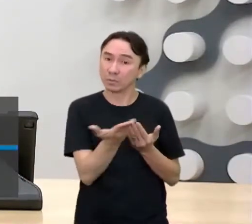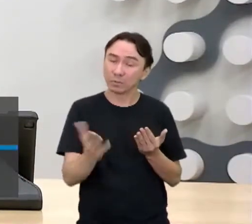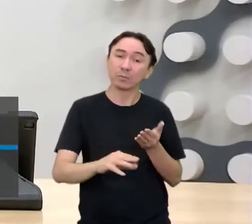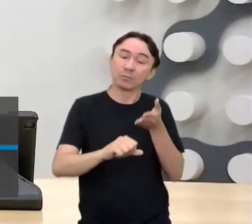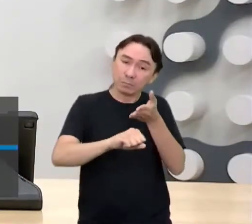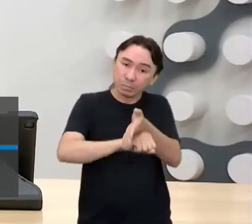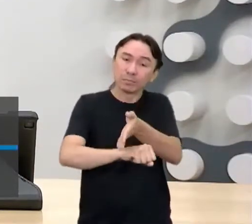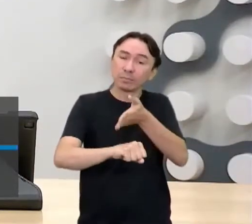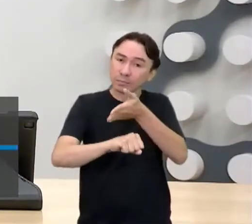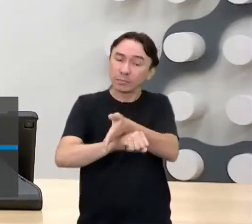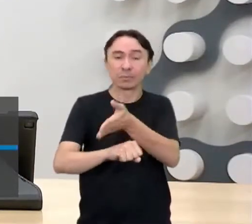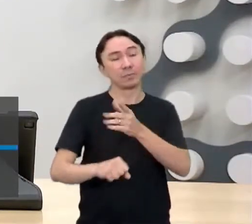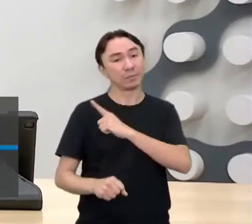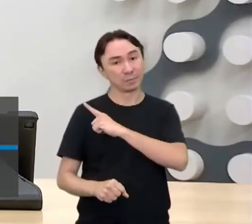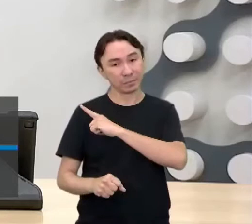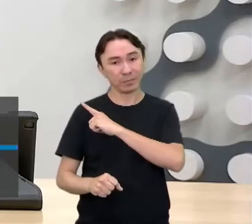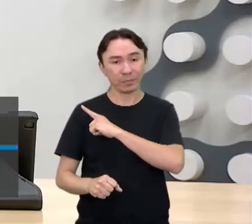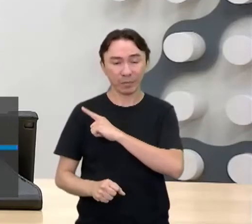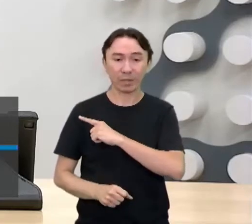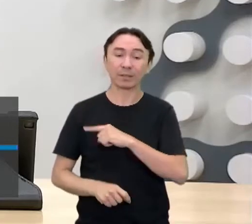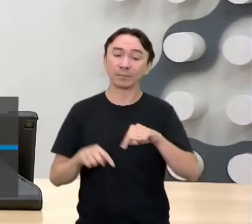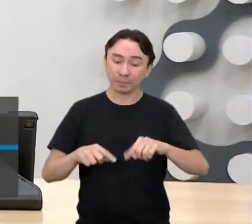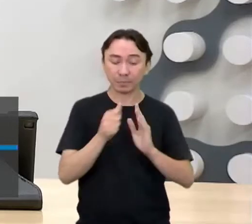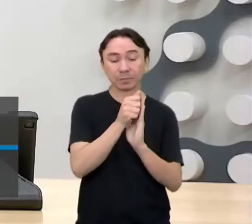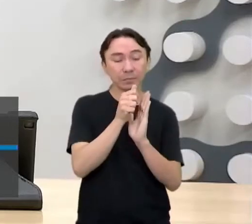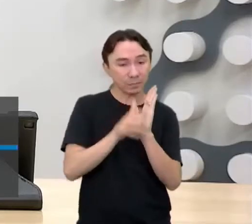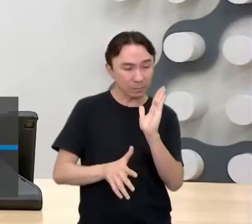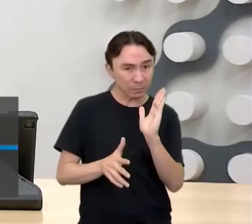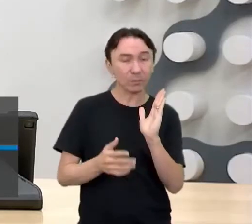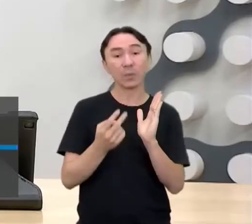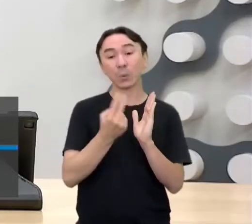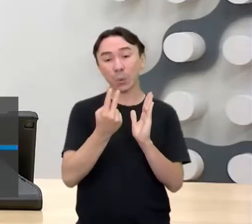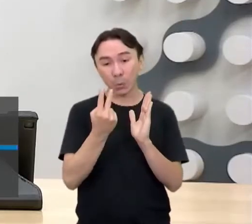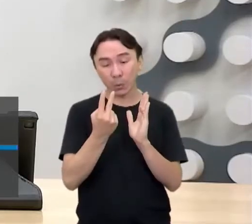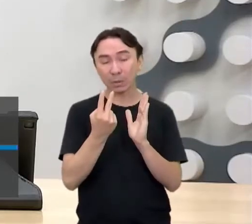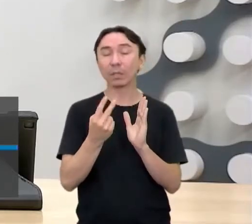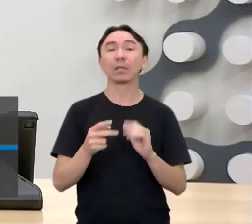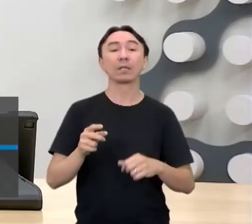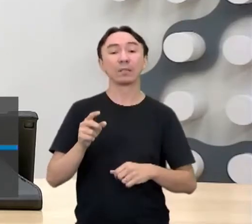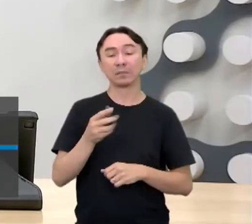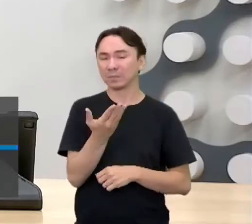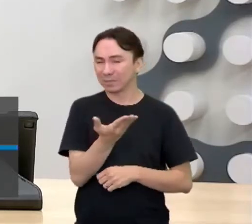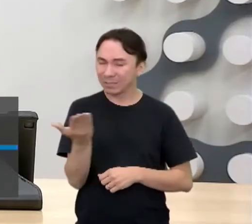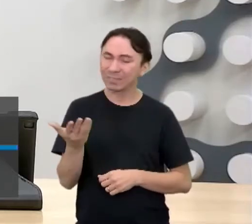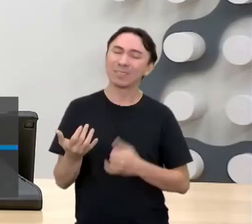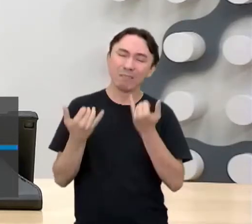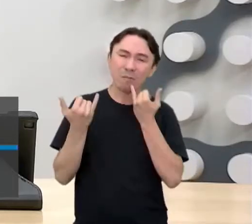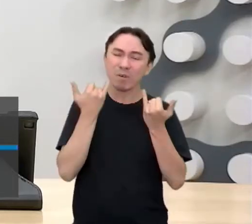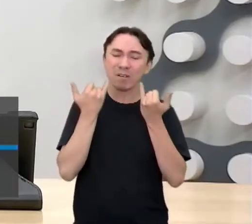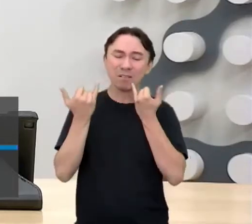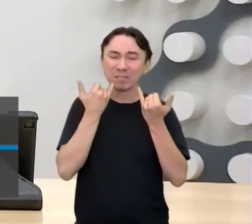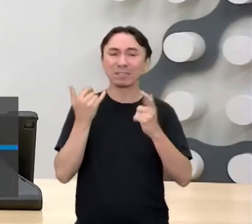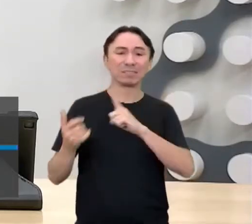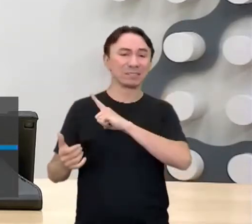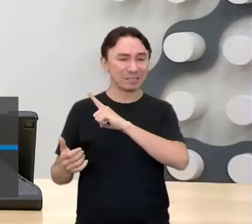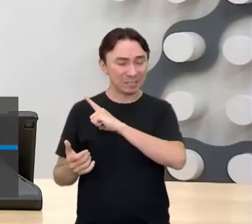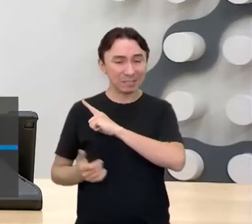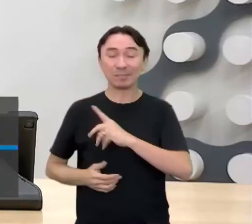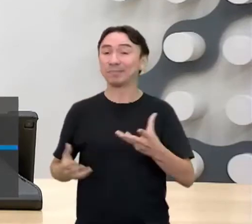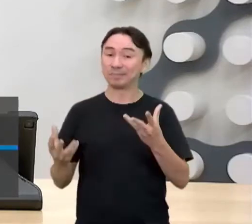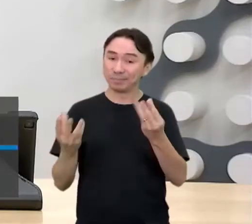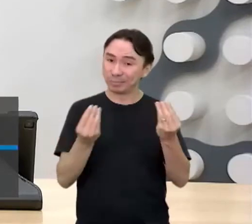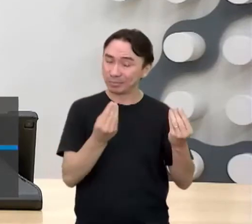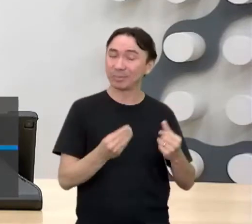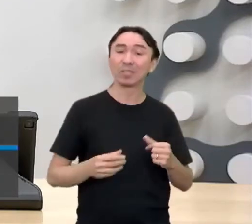Ao longo dessa atividade, da atividade 1 e agora da 2, vocês têm aí uma gama de informações não só no